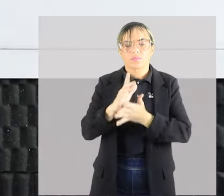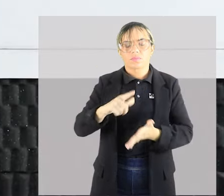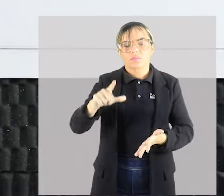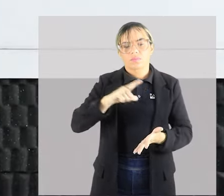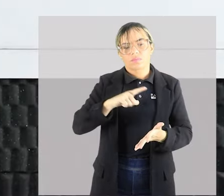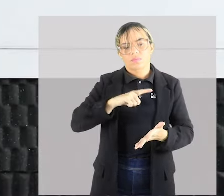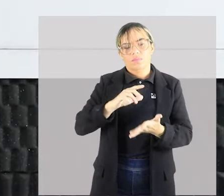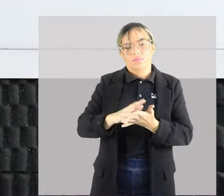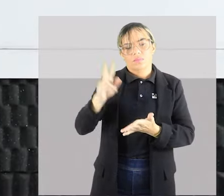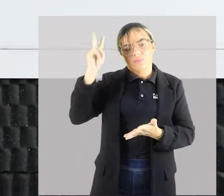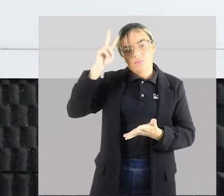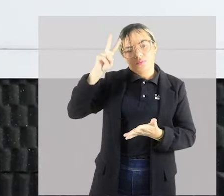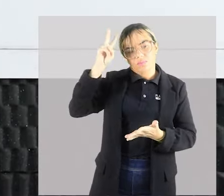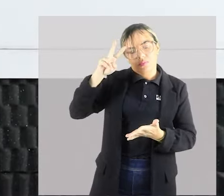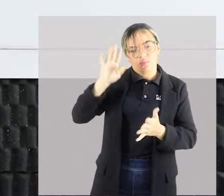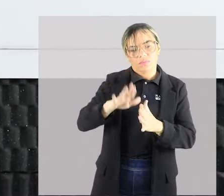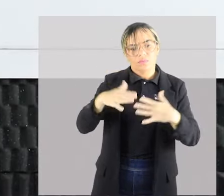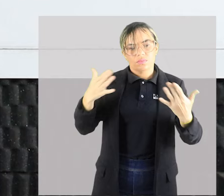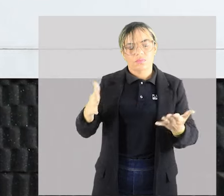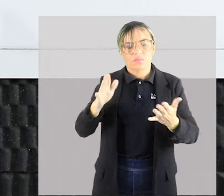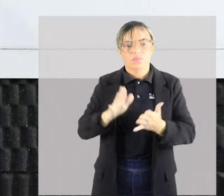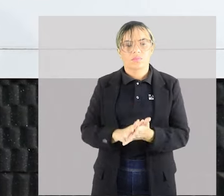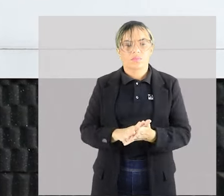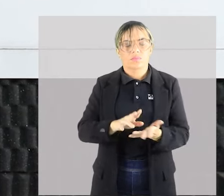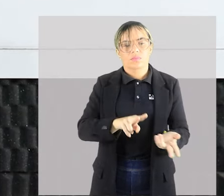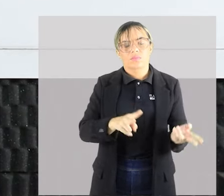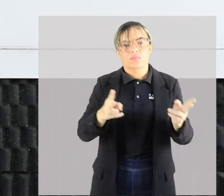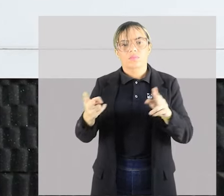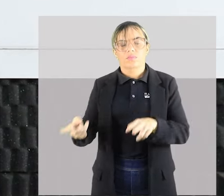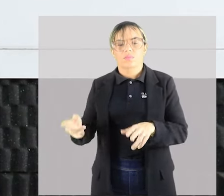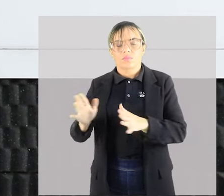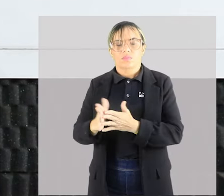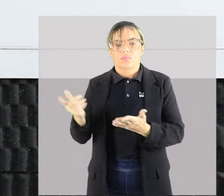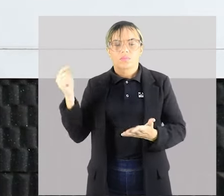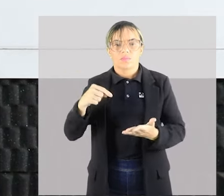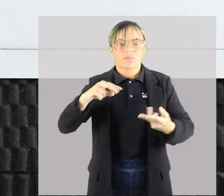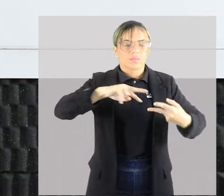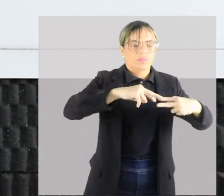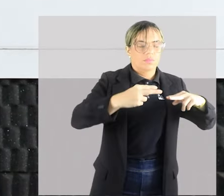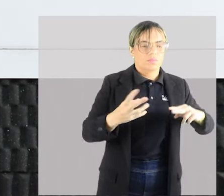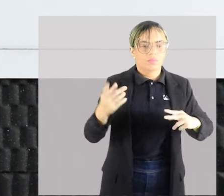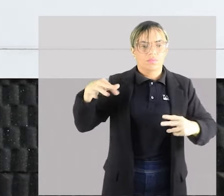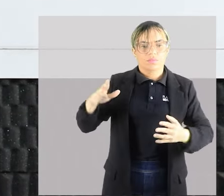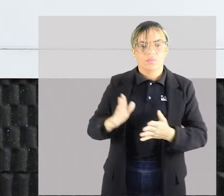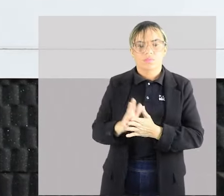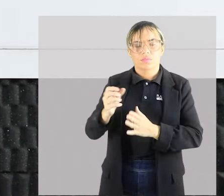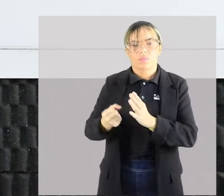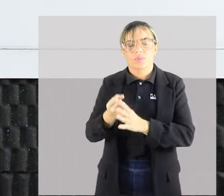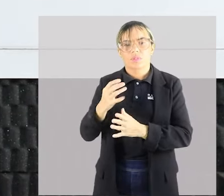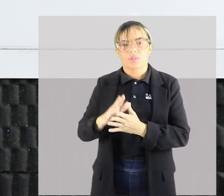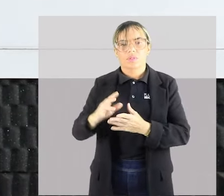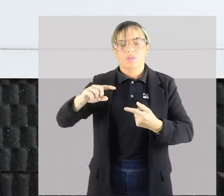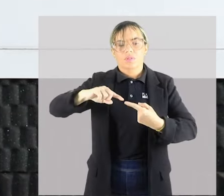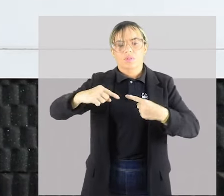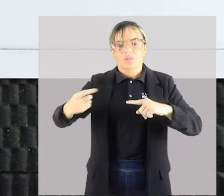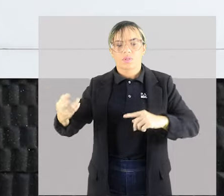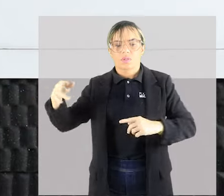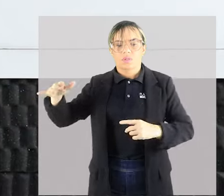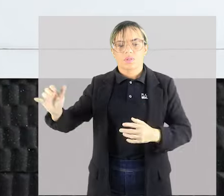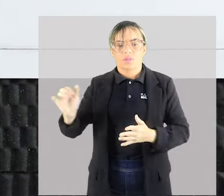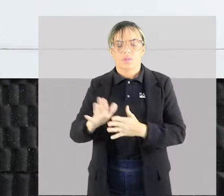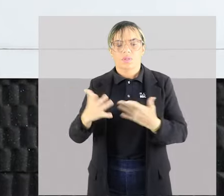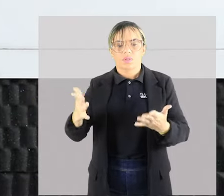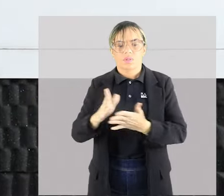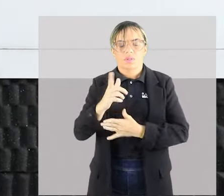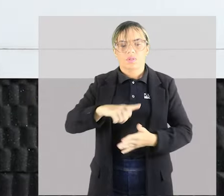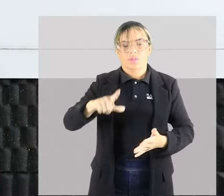lembrar que a transcrição é quando eu vou fazer né a partir do DNA um RNA então a gente não pode colocar que